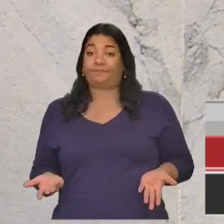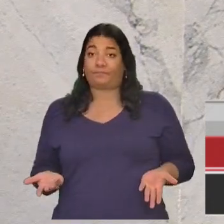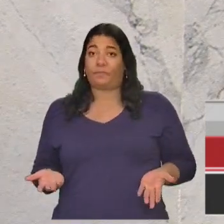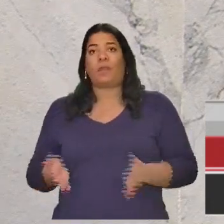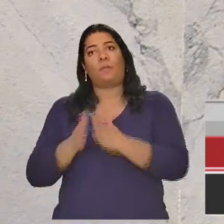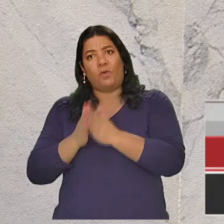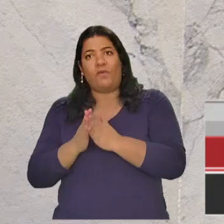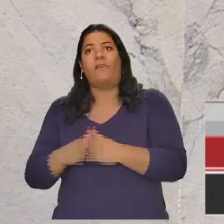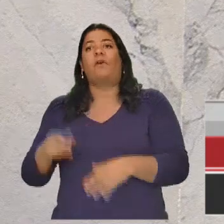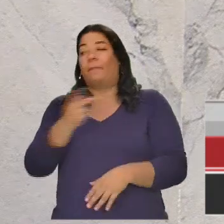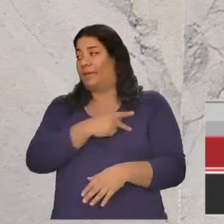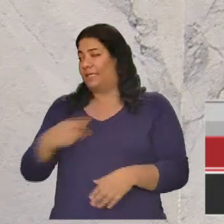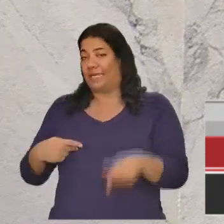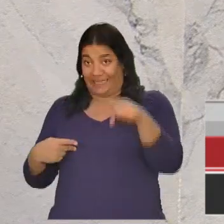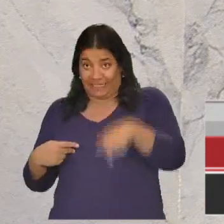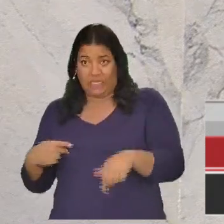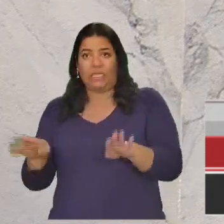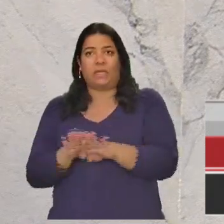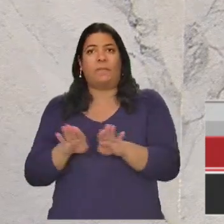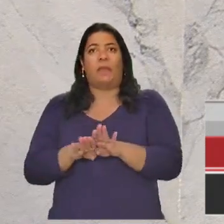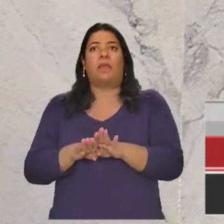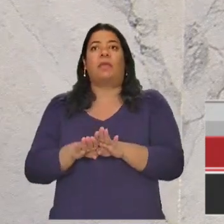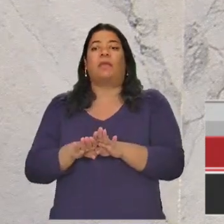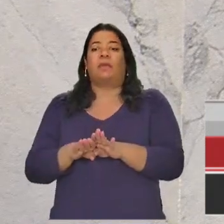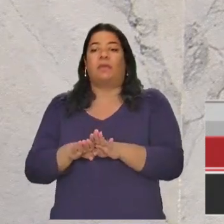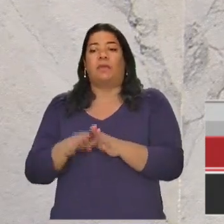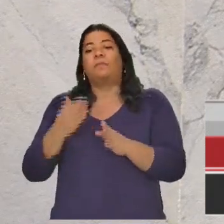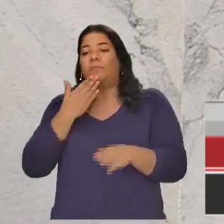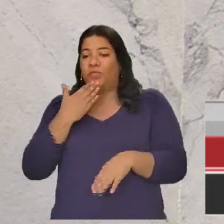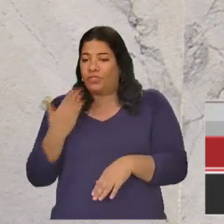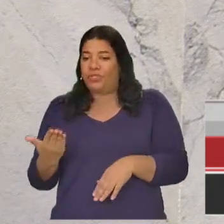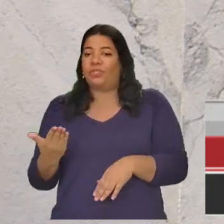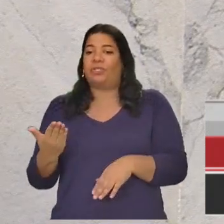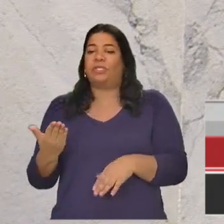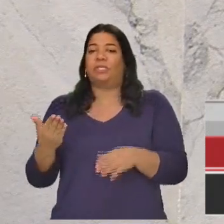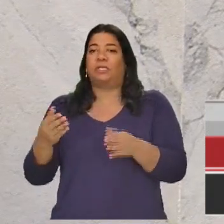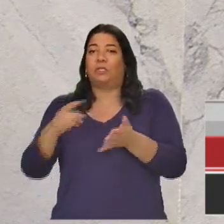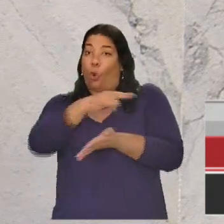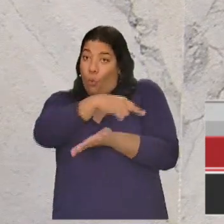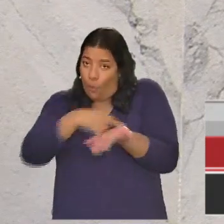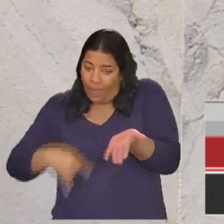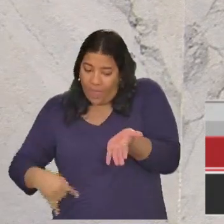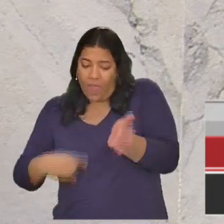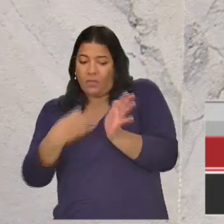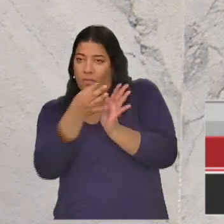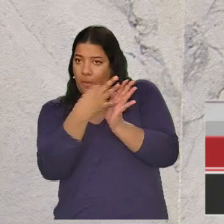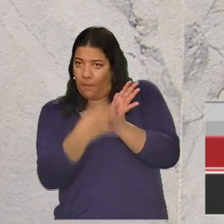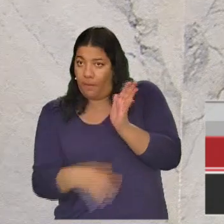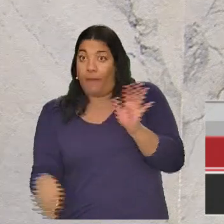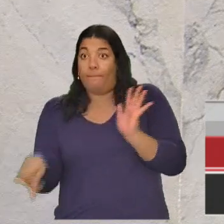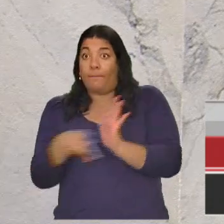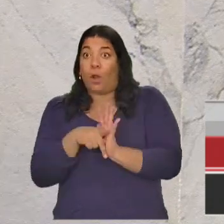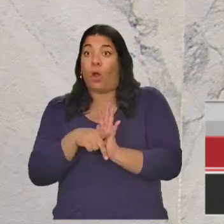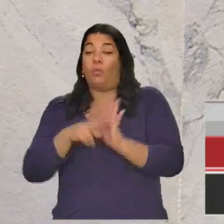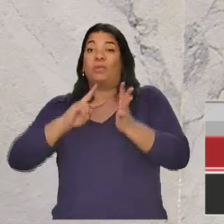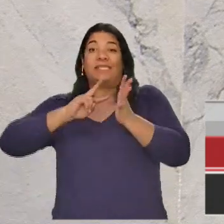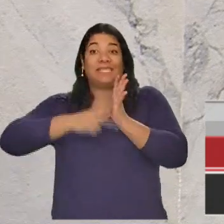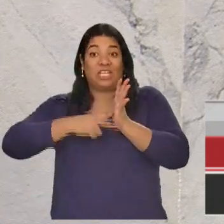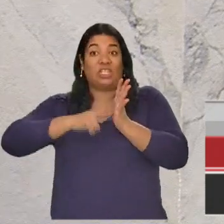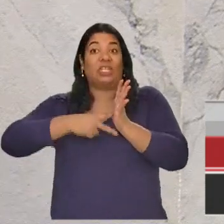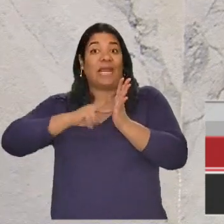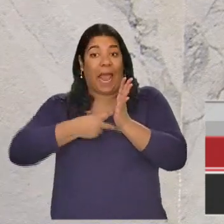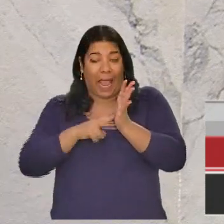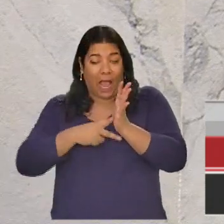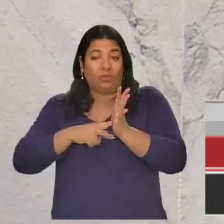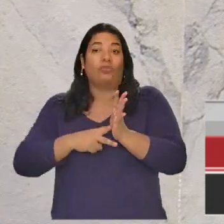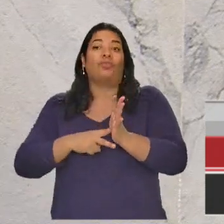seu presidente também solicito que o documento aqui do sindicato dos funcionários do sistema prisional do